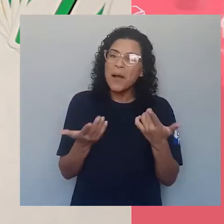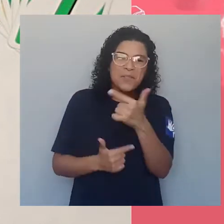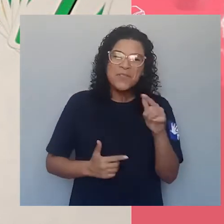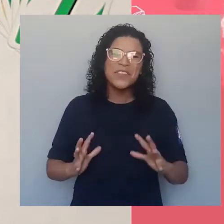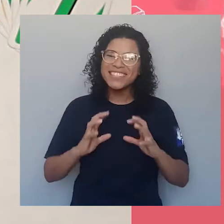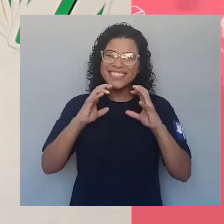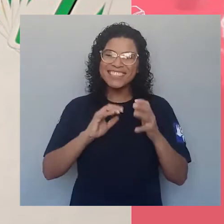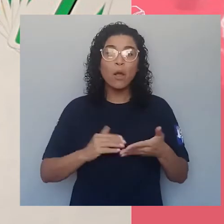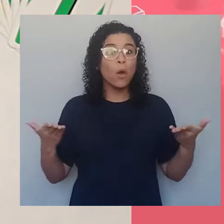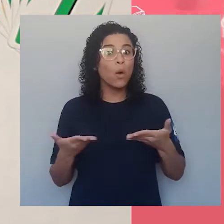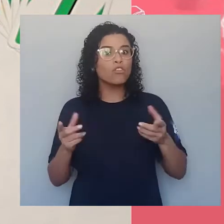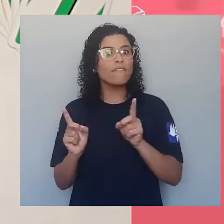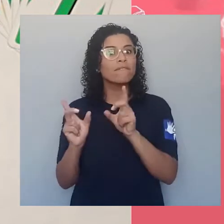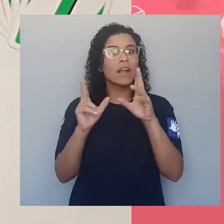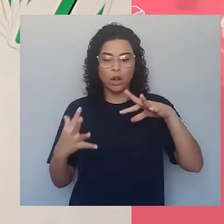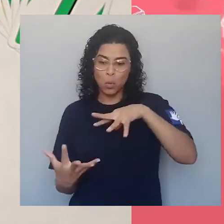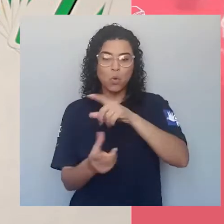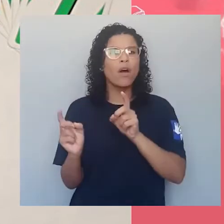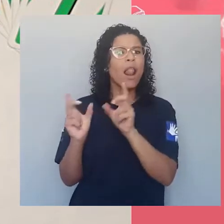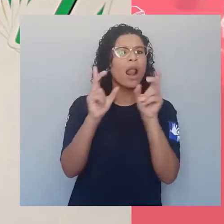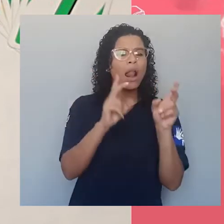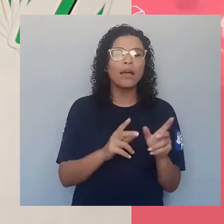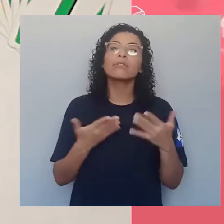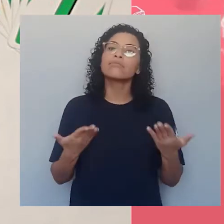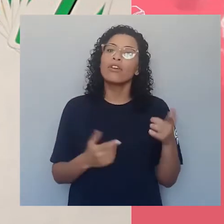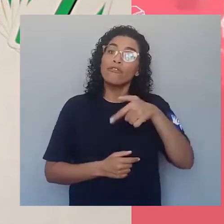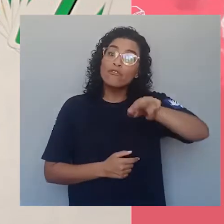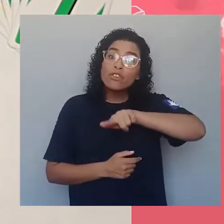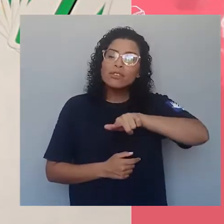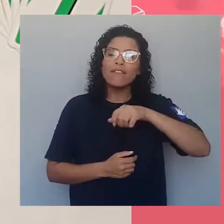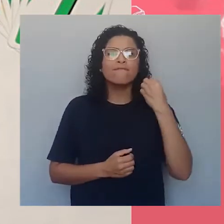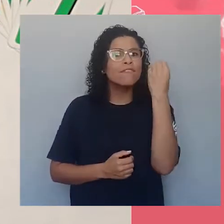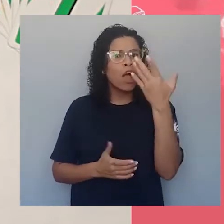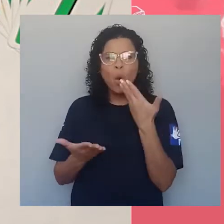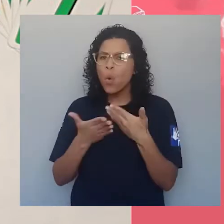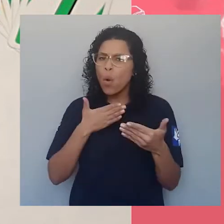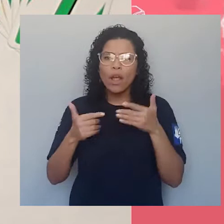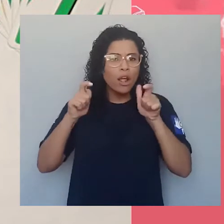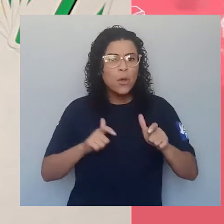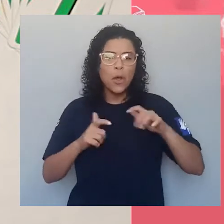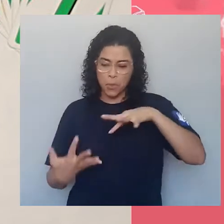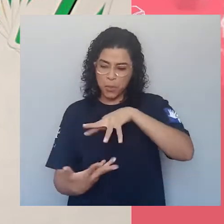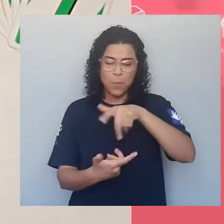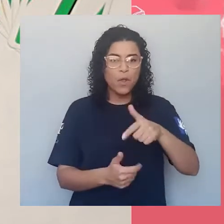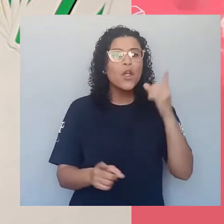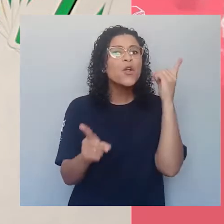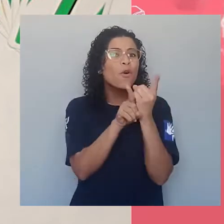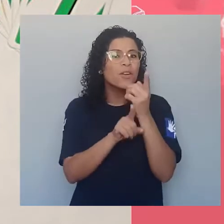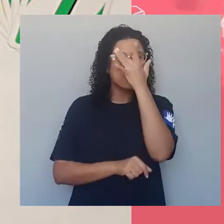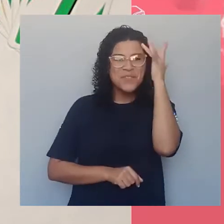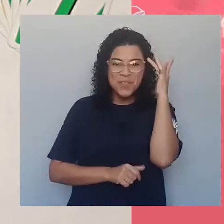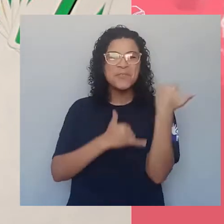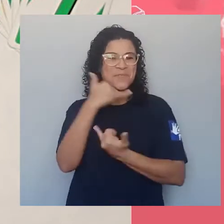Hoje, esse jogo é vendido no mundo inteiro. Provavelmente, se você viajar para qualquer lugar do mundo, você vai encontrar alguém para